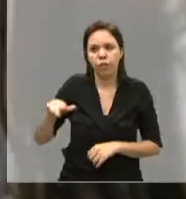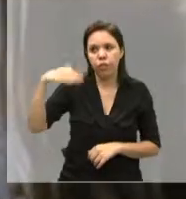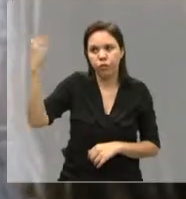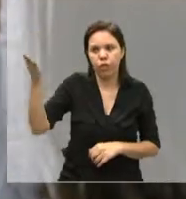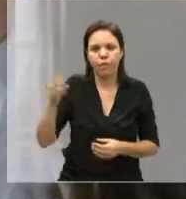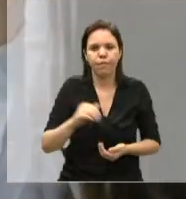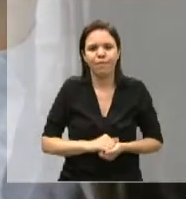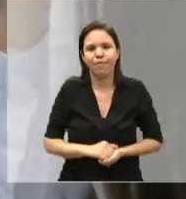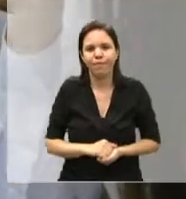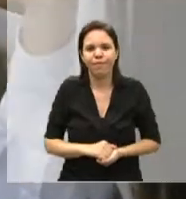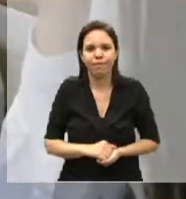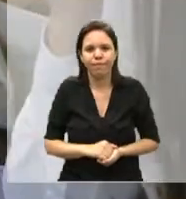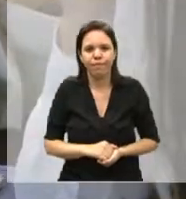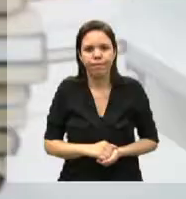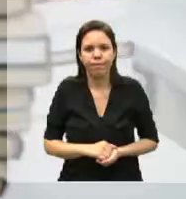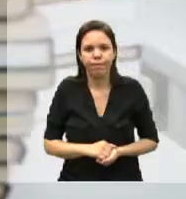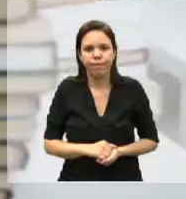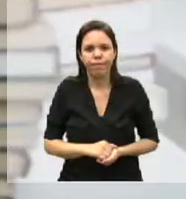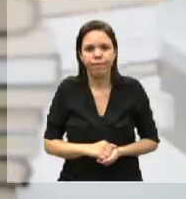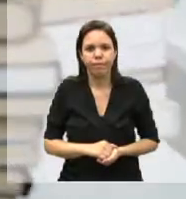fora.